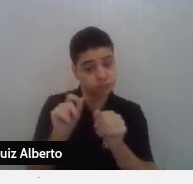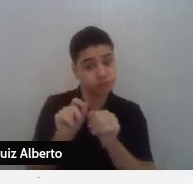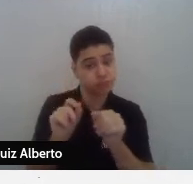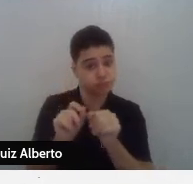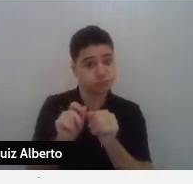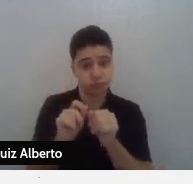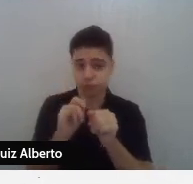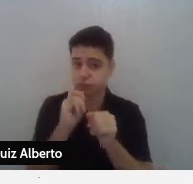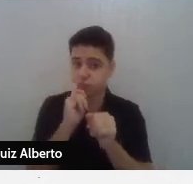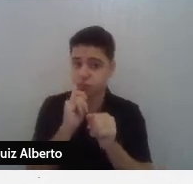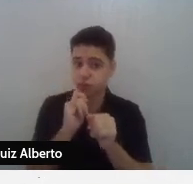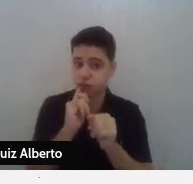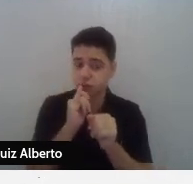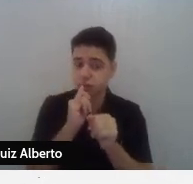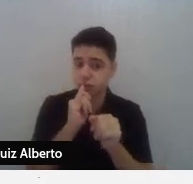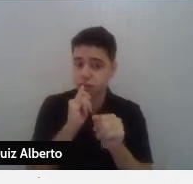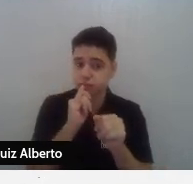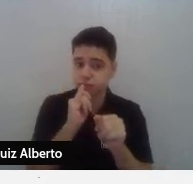mais